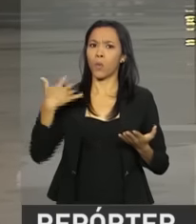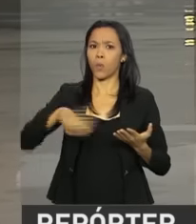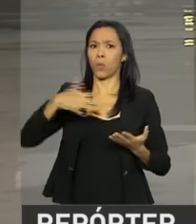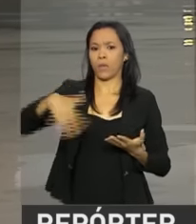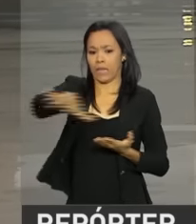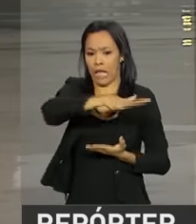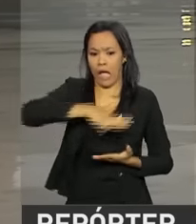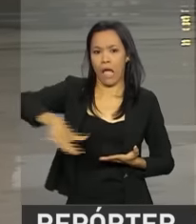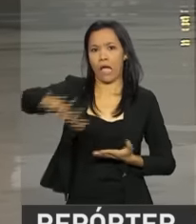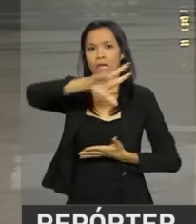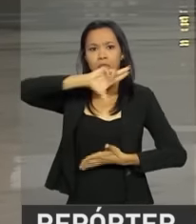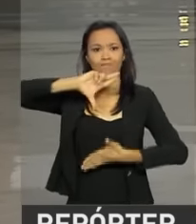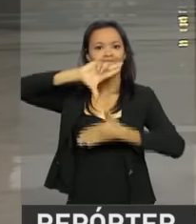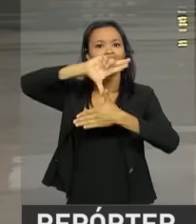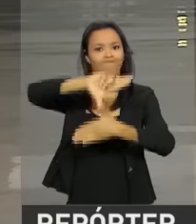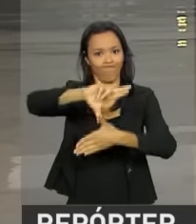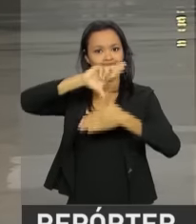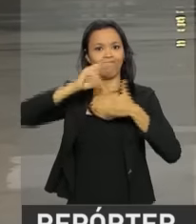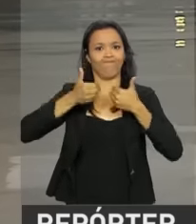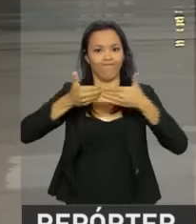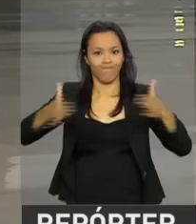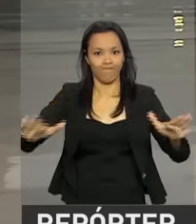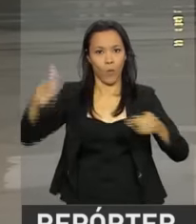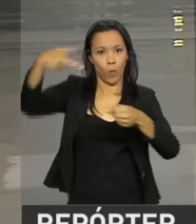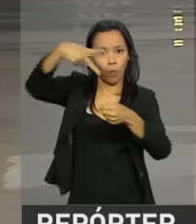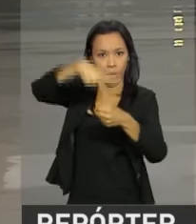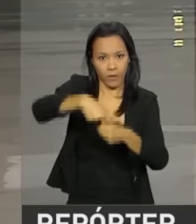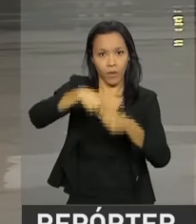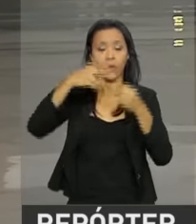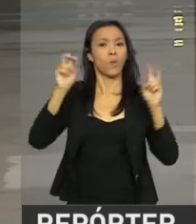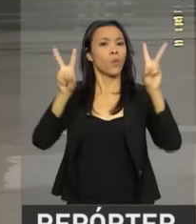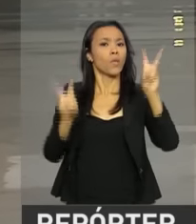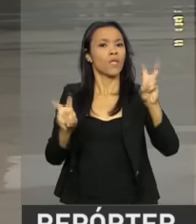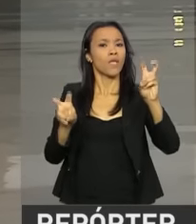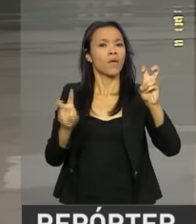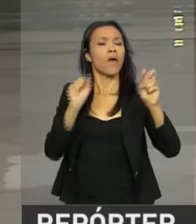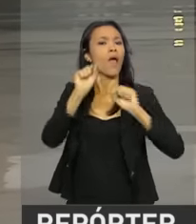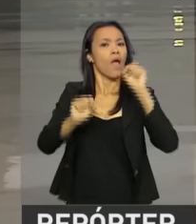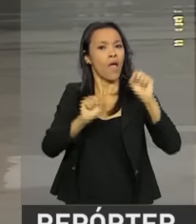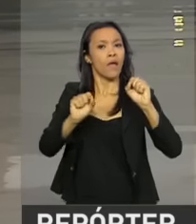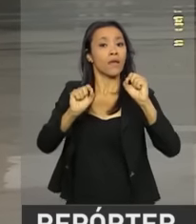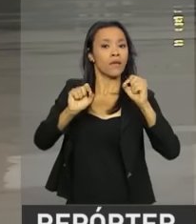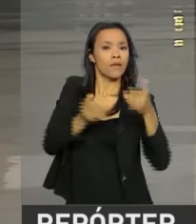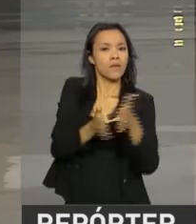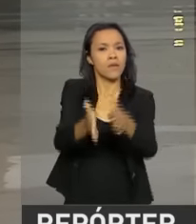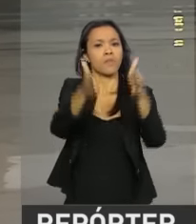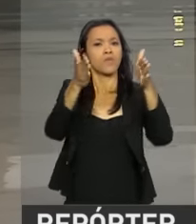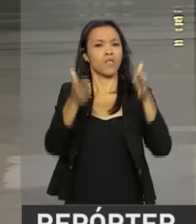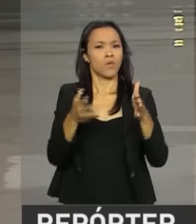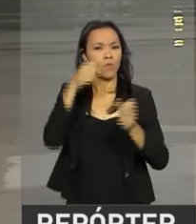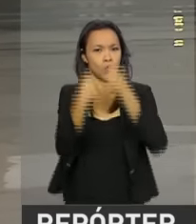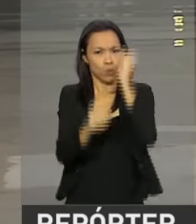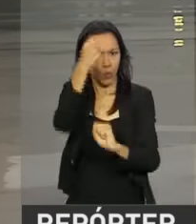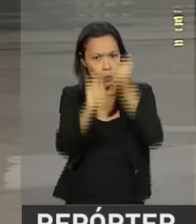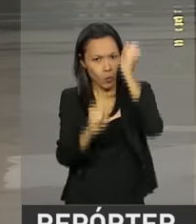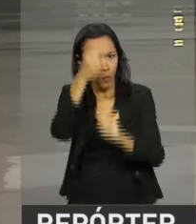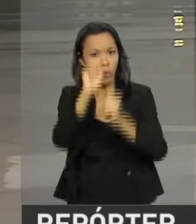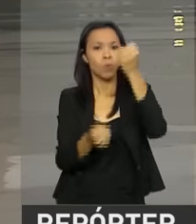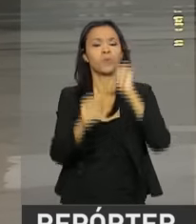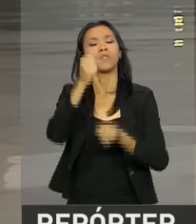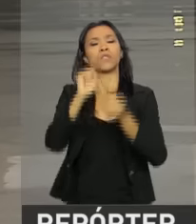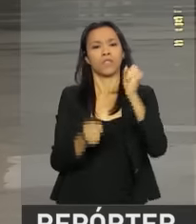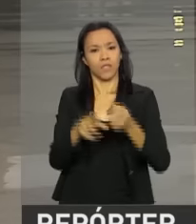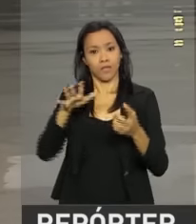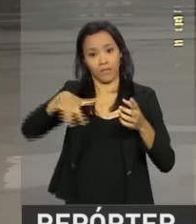setor petroleiro na América Latina. O lema escolhido para a conferência este ano foi Caminhos para uma Indústria de Petróleo